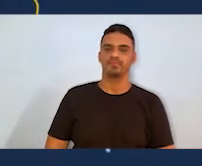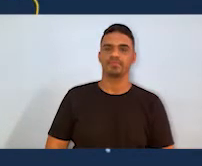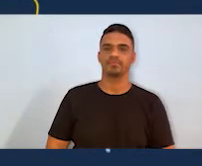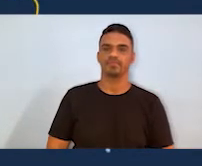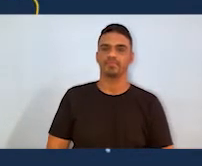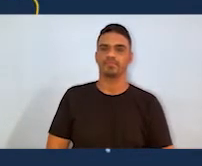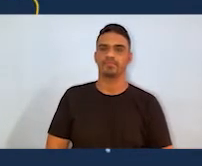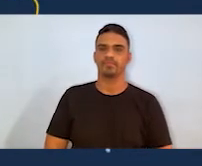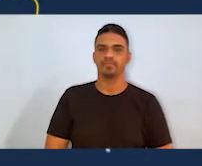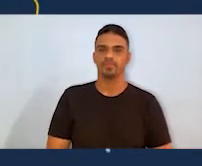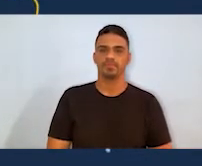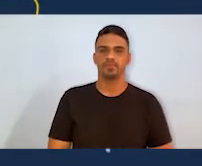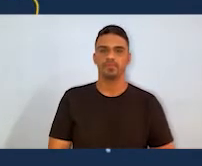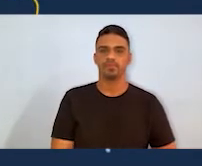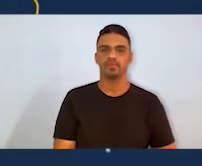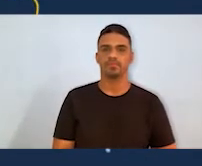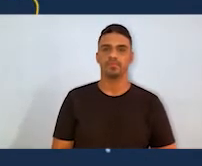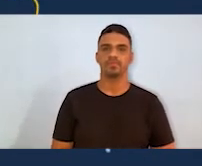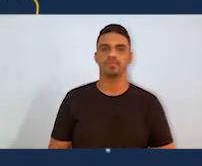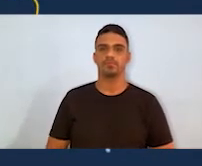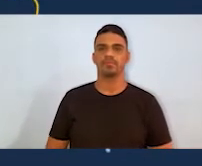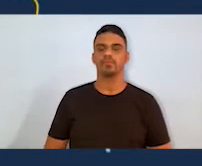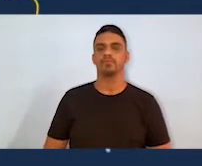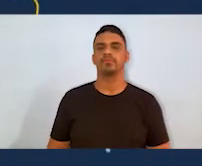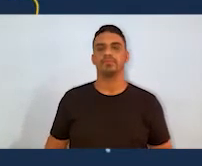no PC.